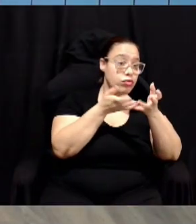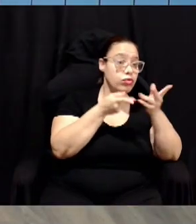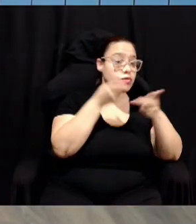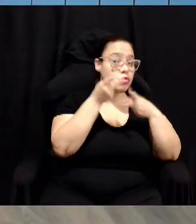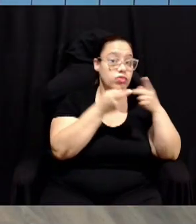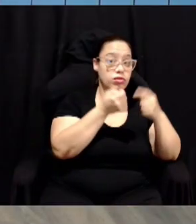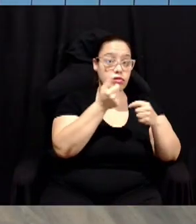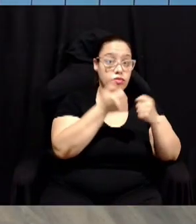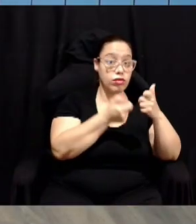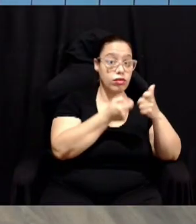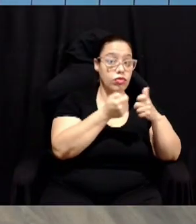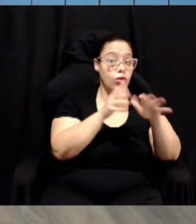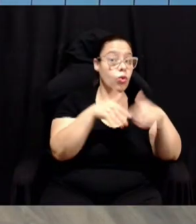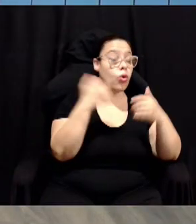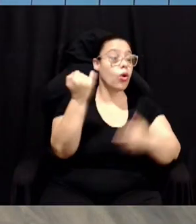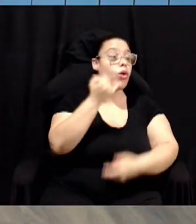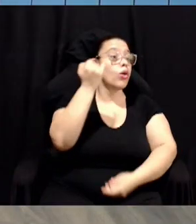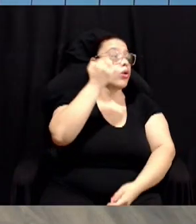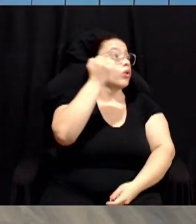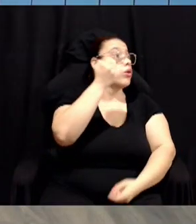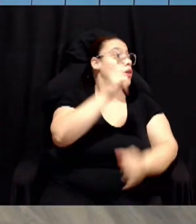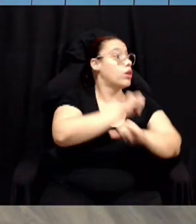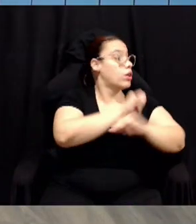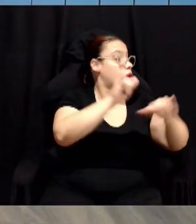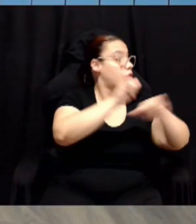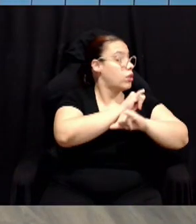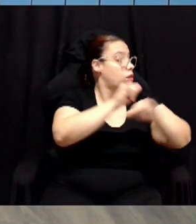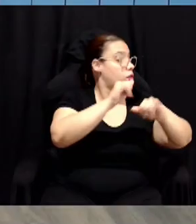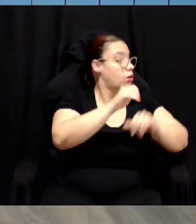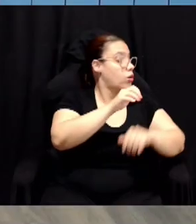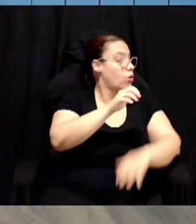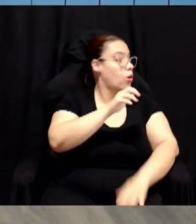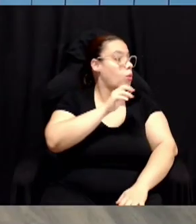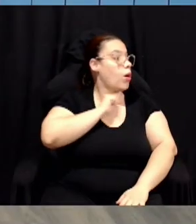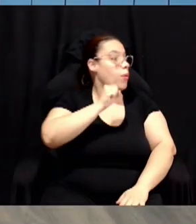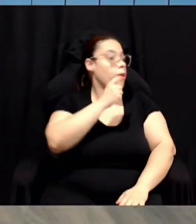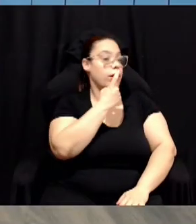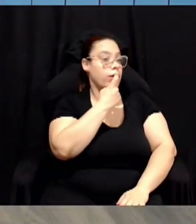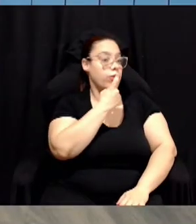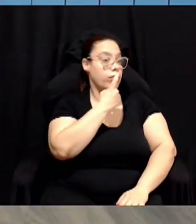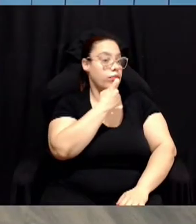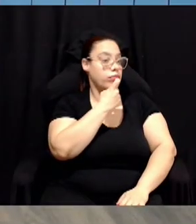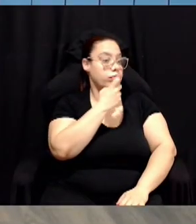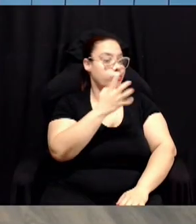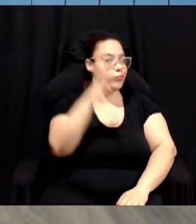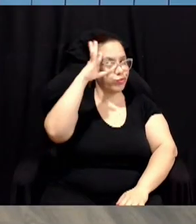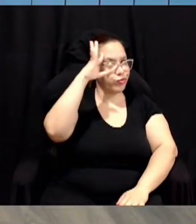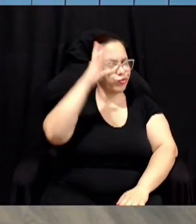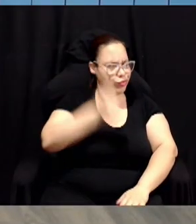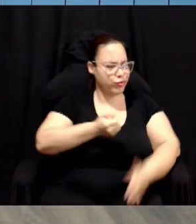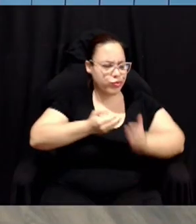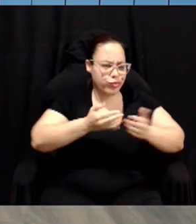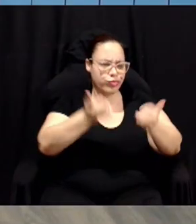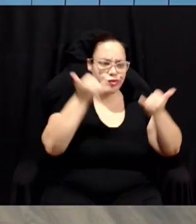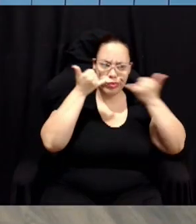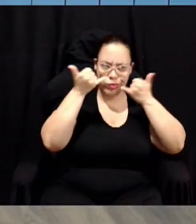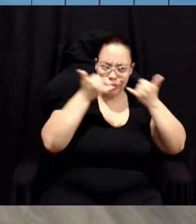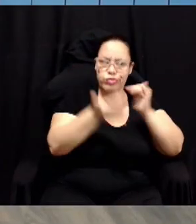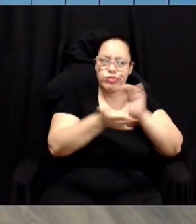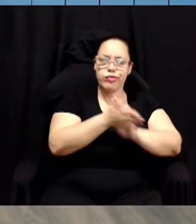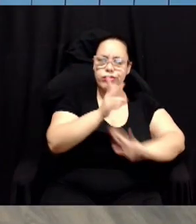então qual que é a importância dessas campanhas, né, como o Abril Vermelho, que leva a conscientização, que leva a informação para a